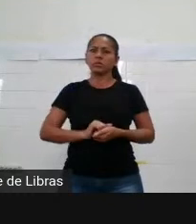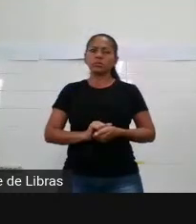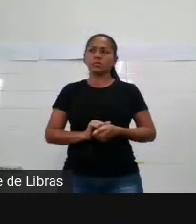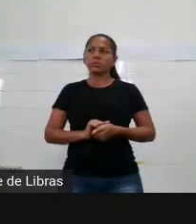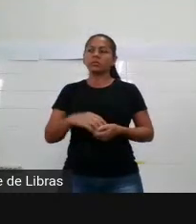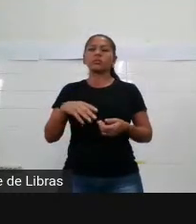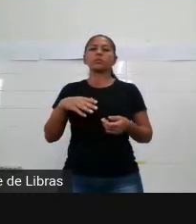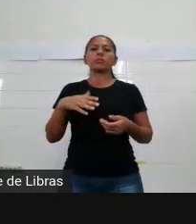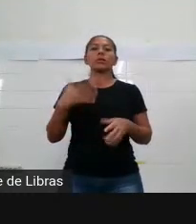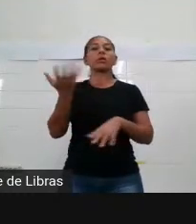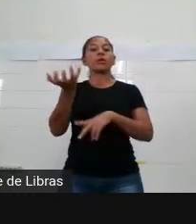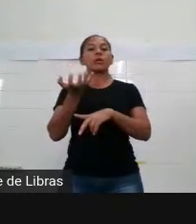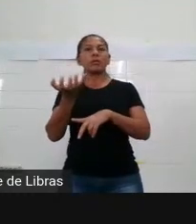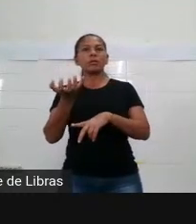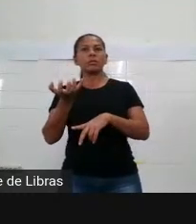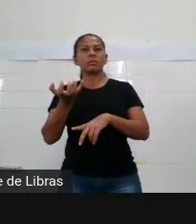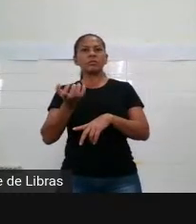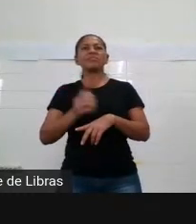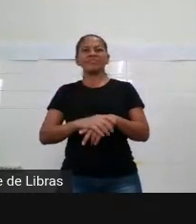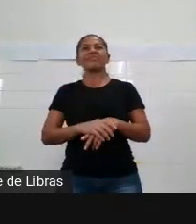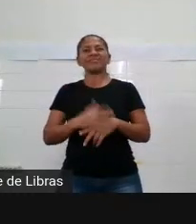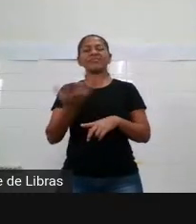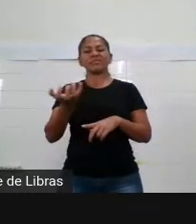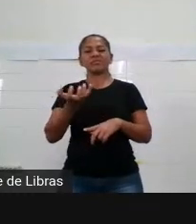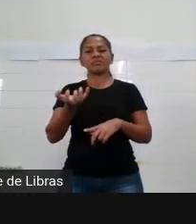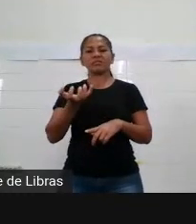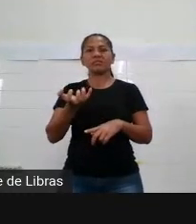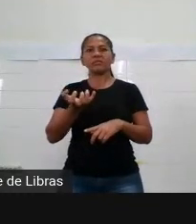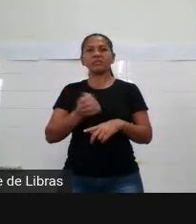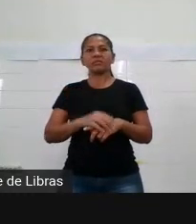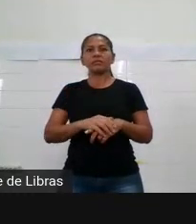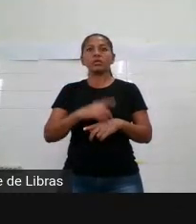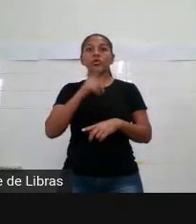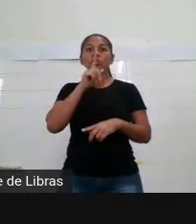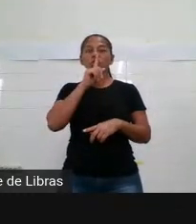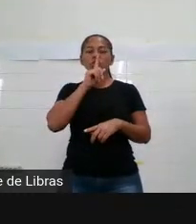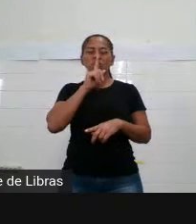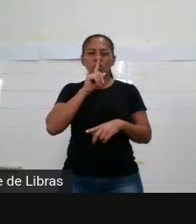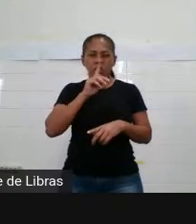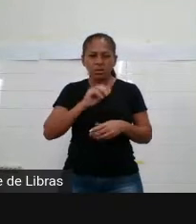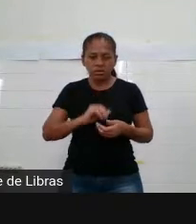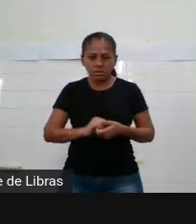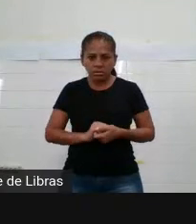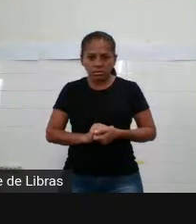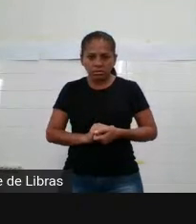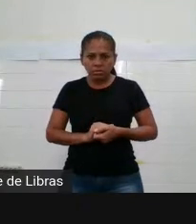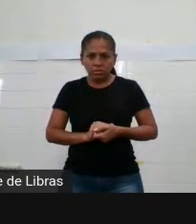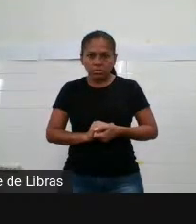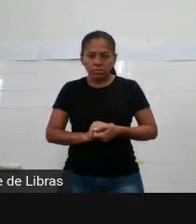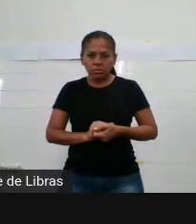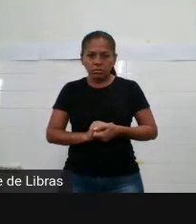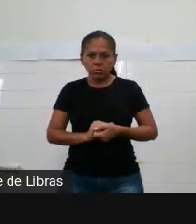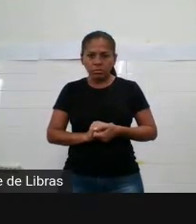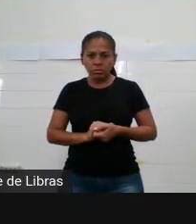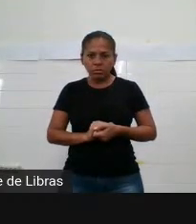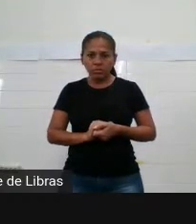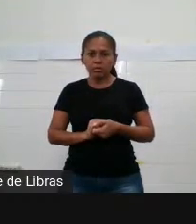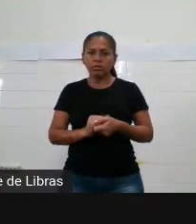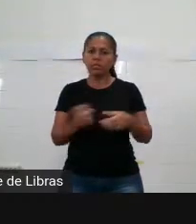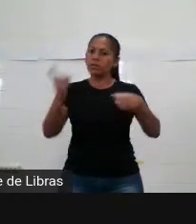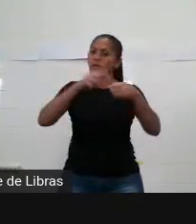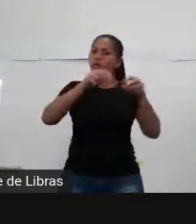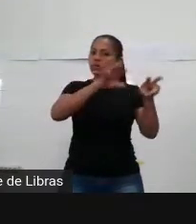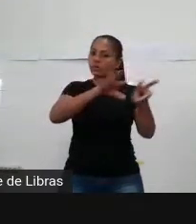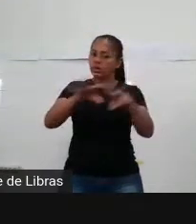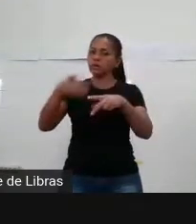gostaria apenas de dar um pequeno aviso antes de passar a palavra para a mesa que vai. Os professores que vão comandar a mesa de hoje.